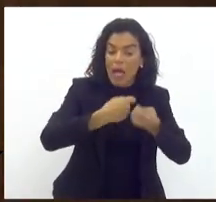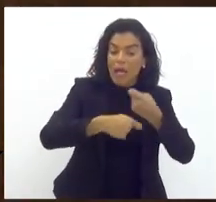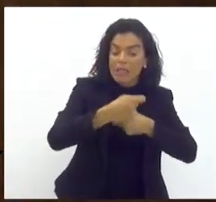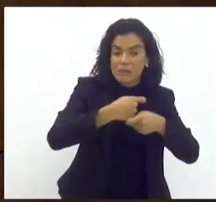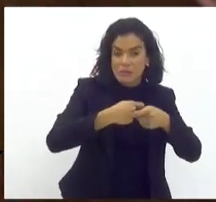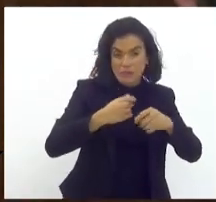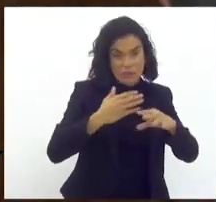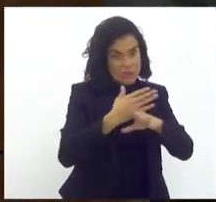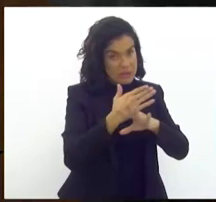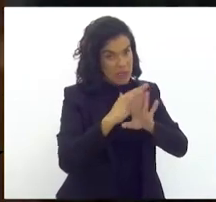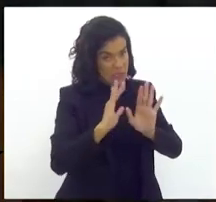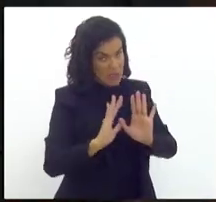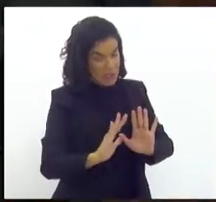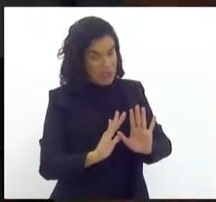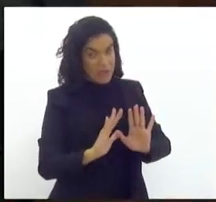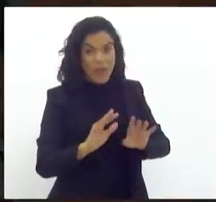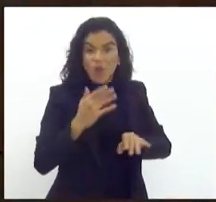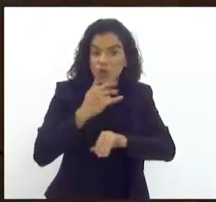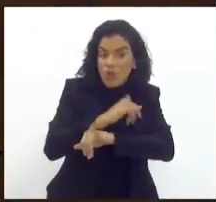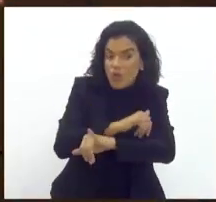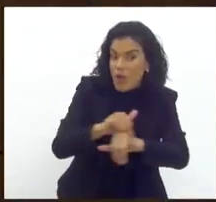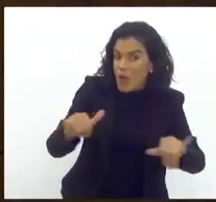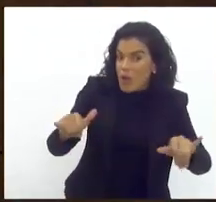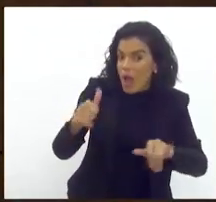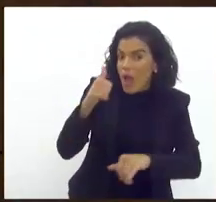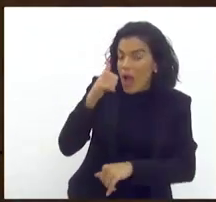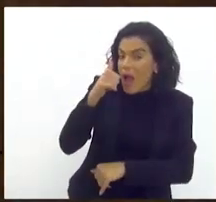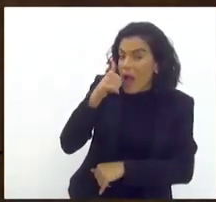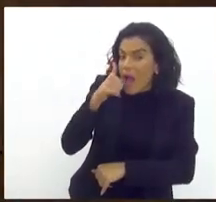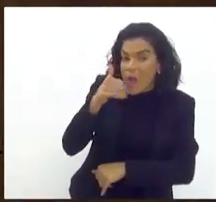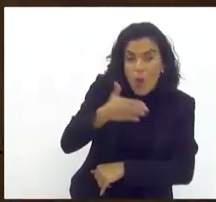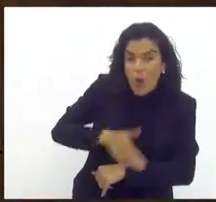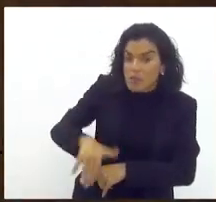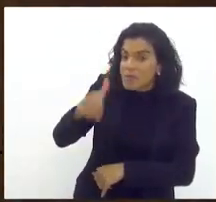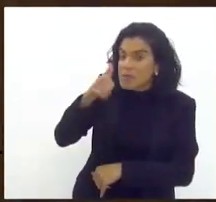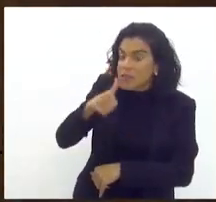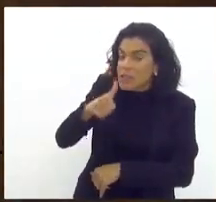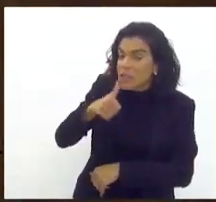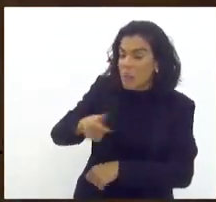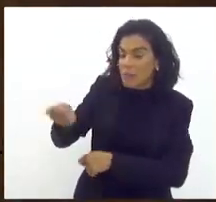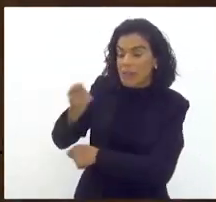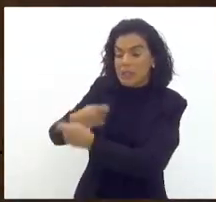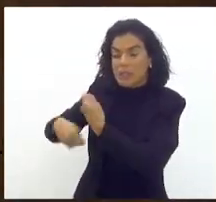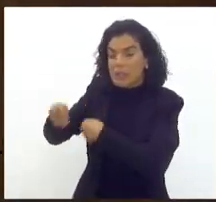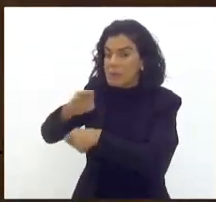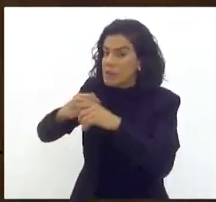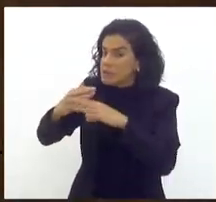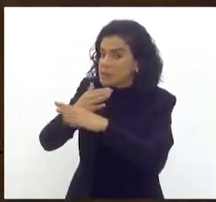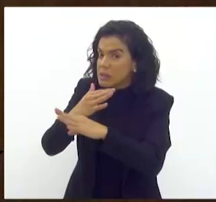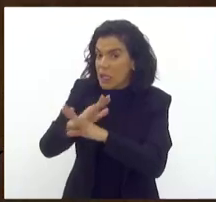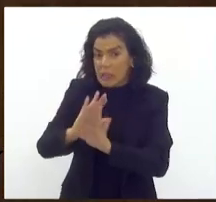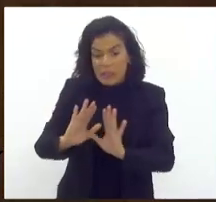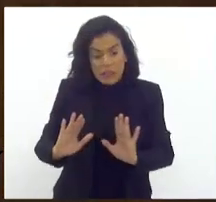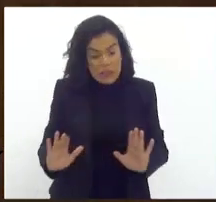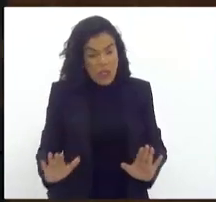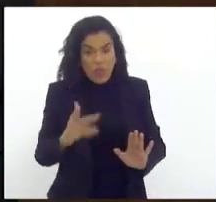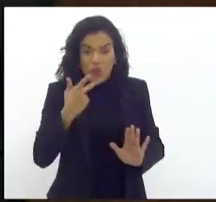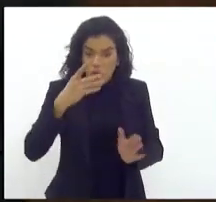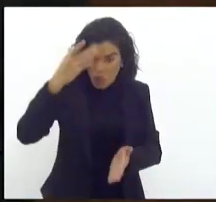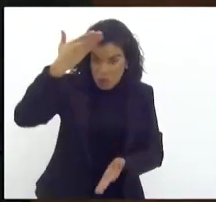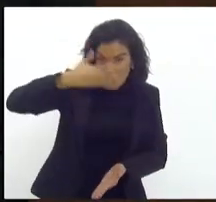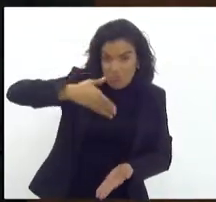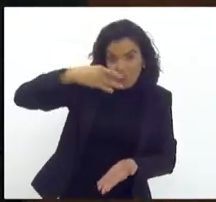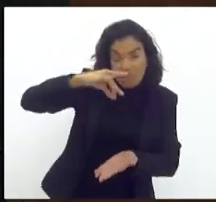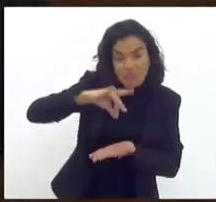a cidade tá e tô dizendo que ele não gosta das meninas para administrar a cidade eu tô trazendo um fato que